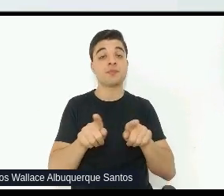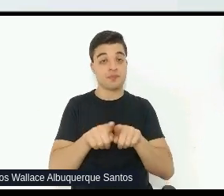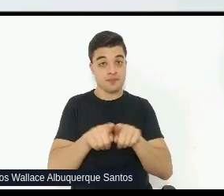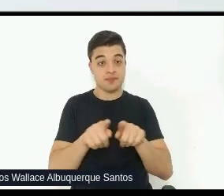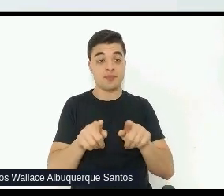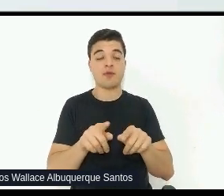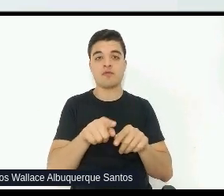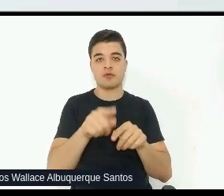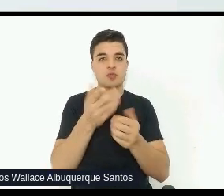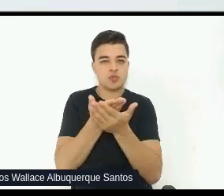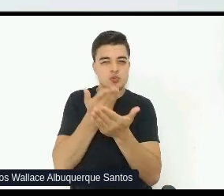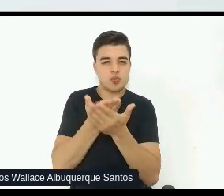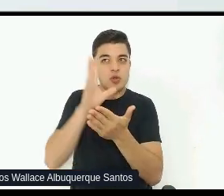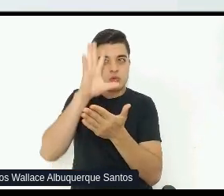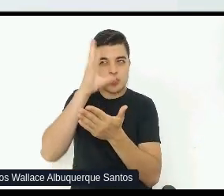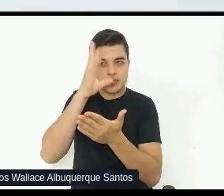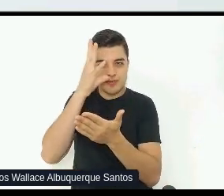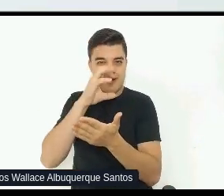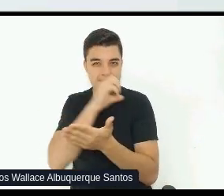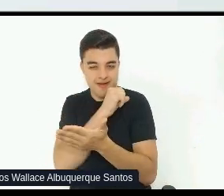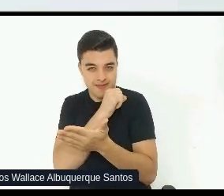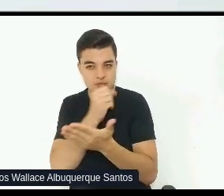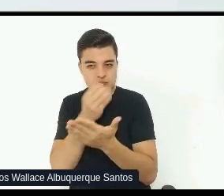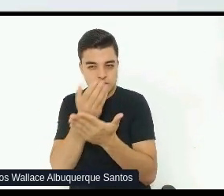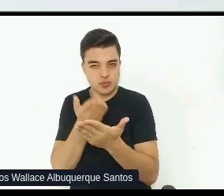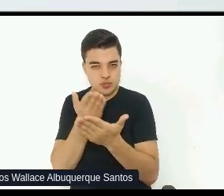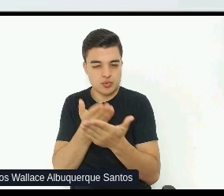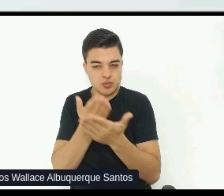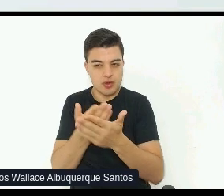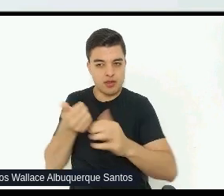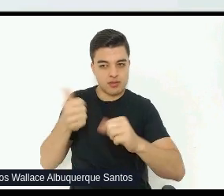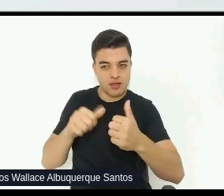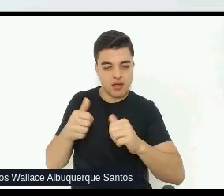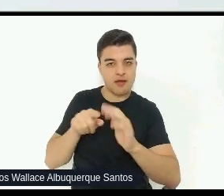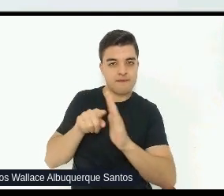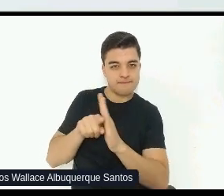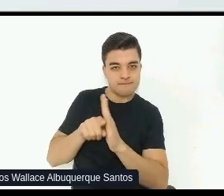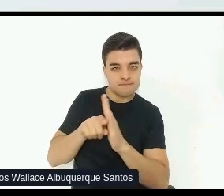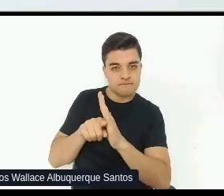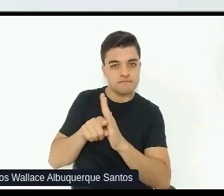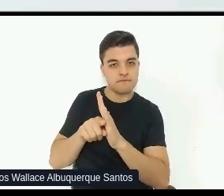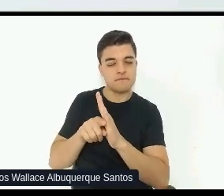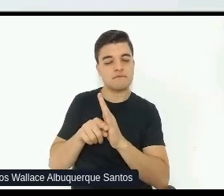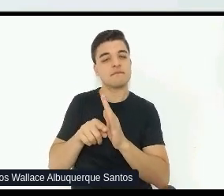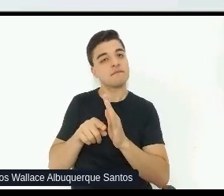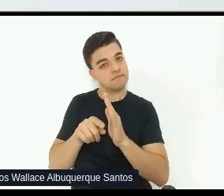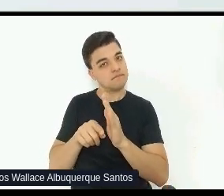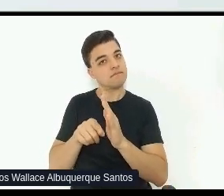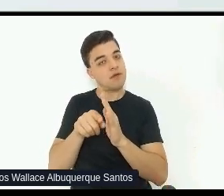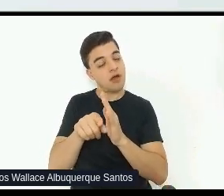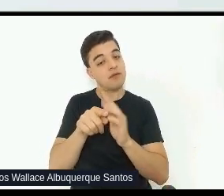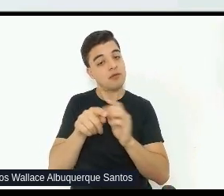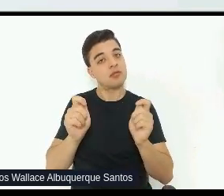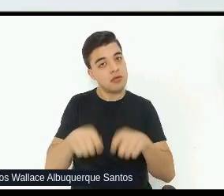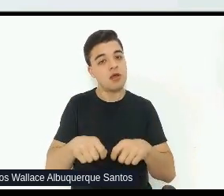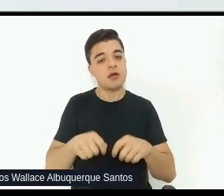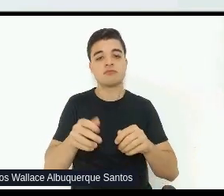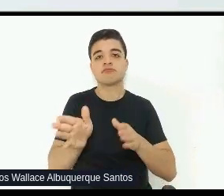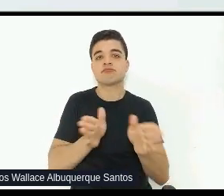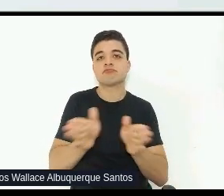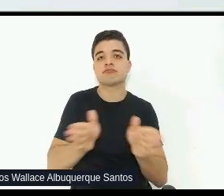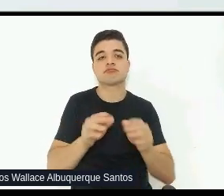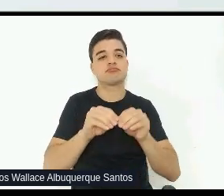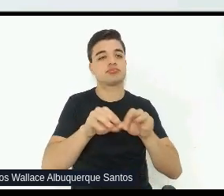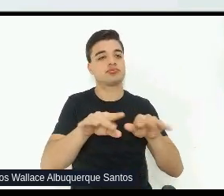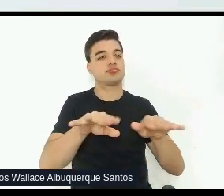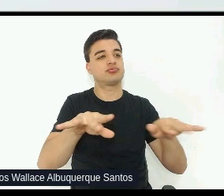heurísticas, você faz essa análise inicial, você começa a projetar a acessibilidade se baseando nas heurísticas.